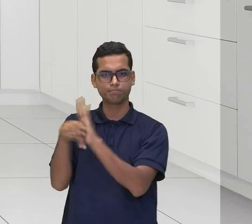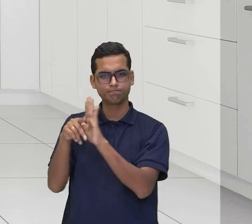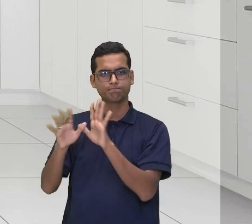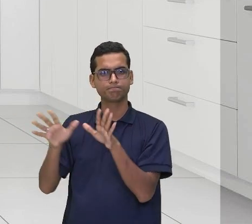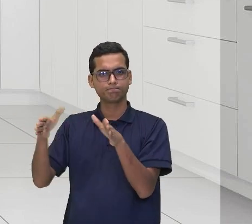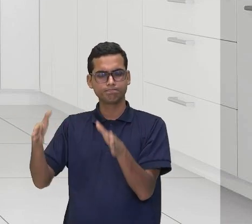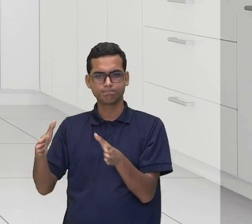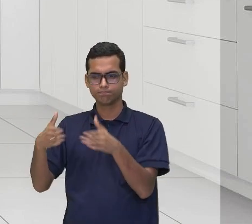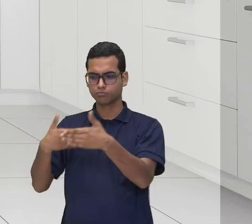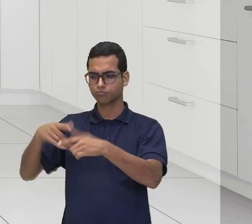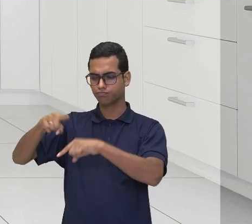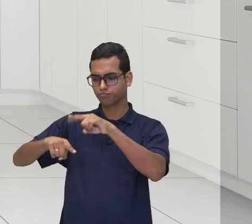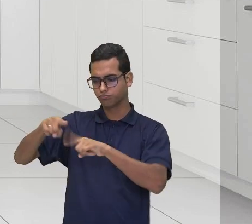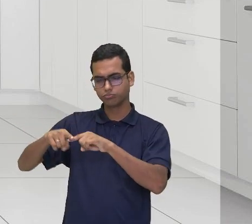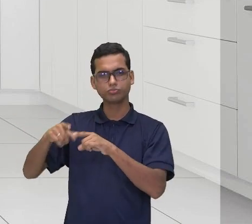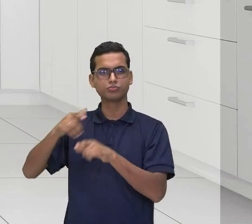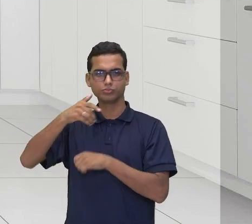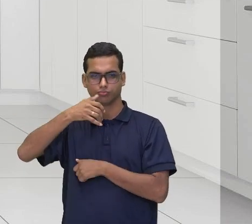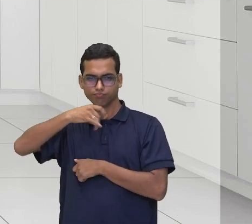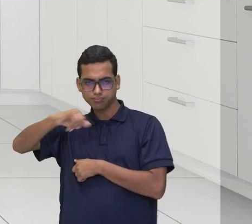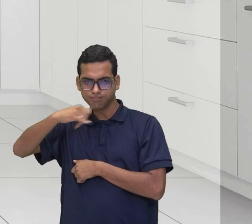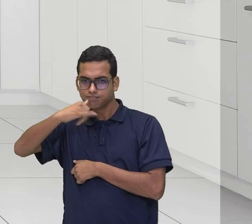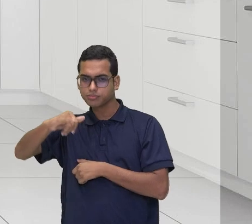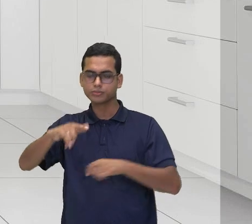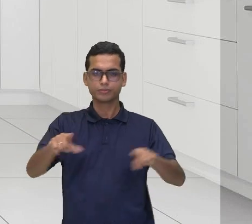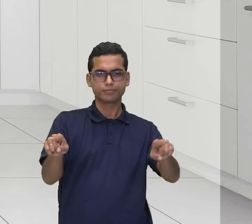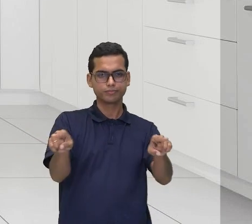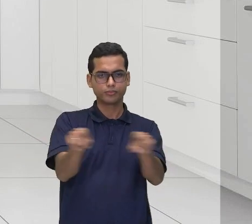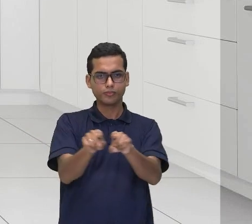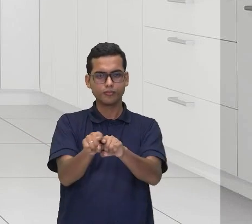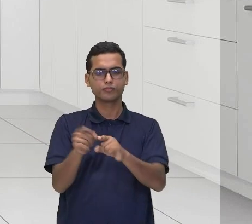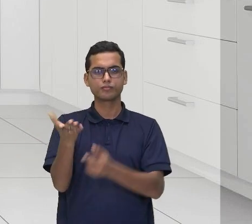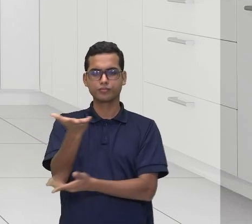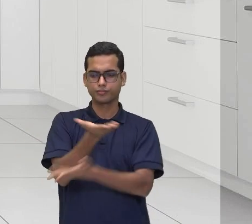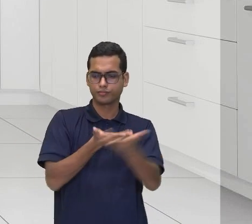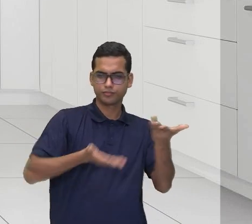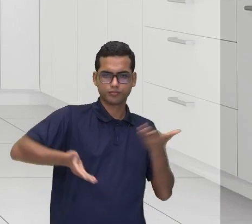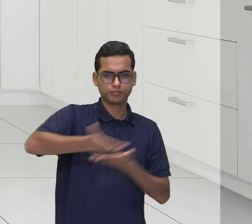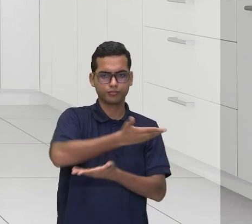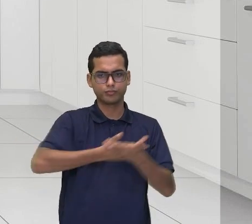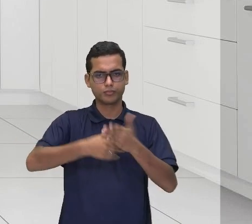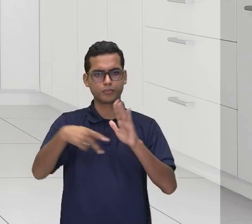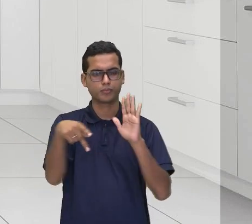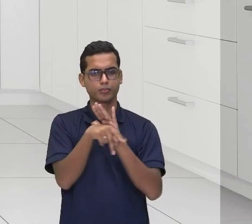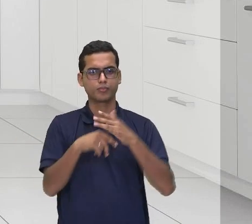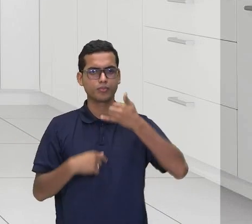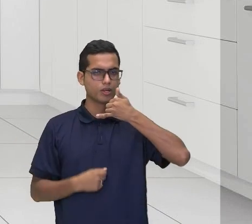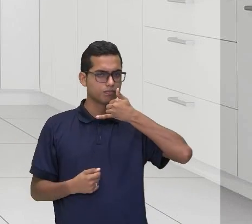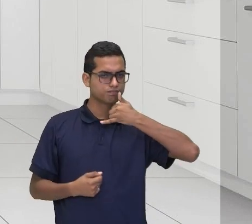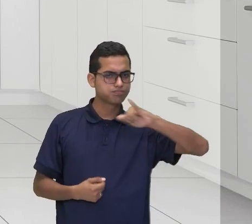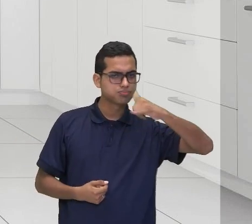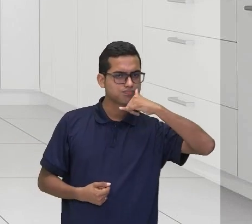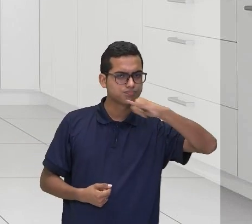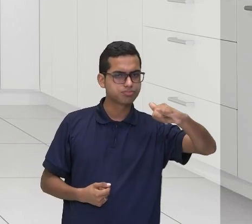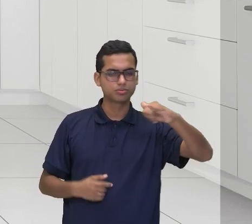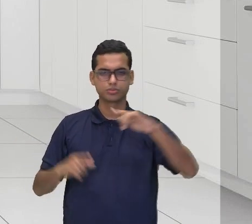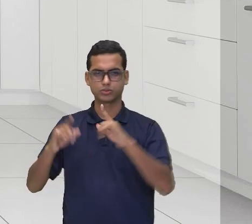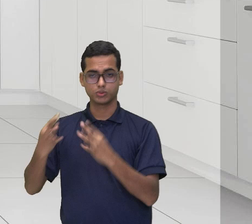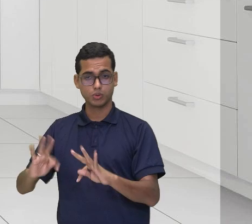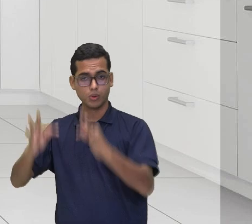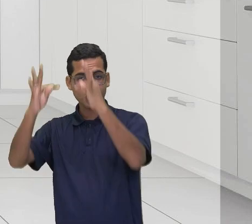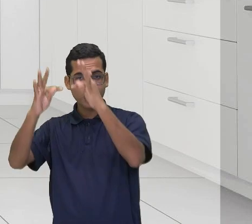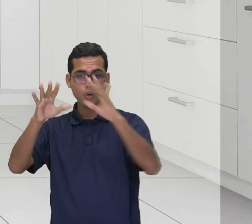nossos eletrodomésticos. E essa interação entre a energia elétrica e a